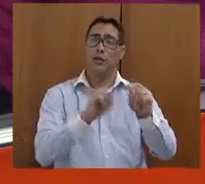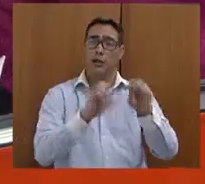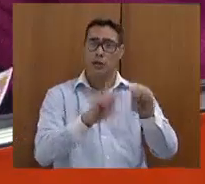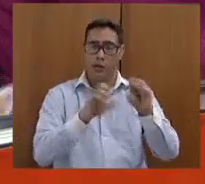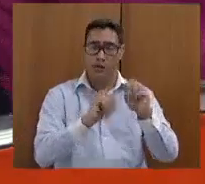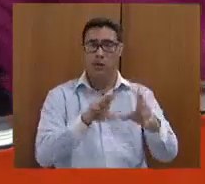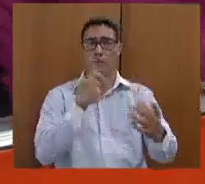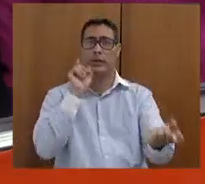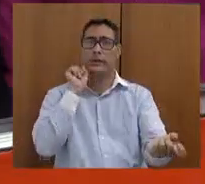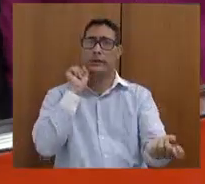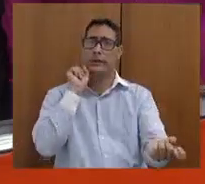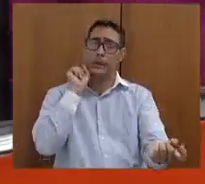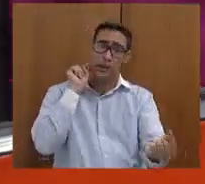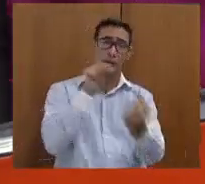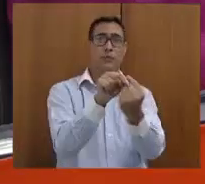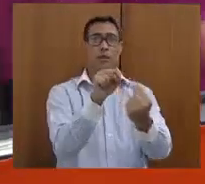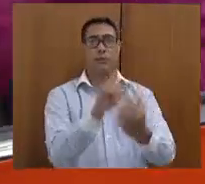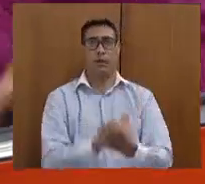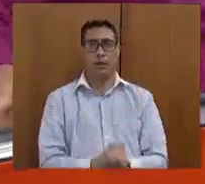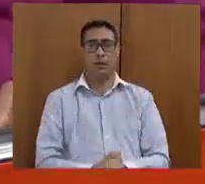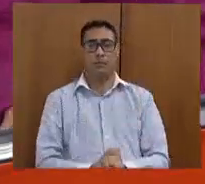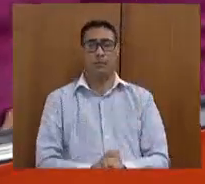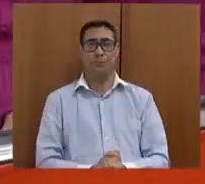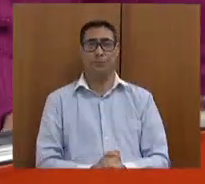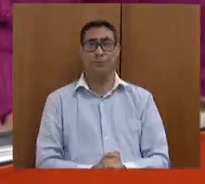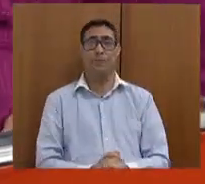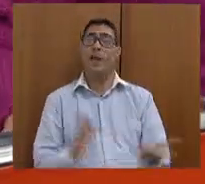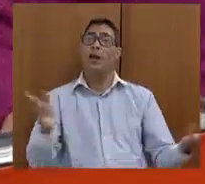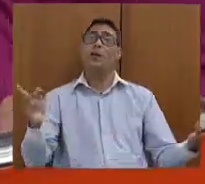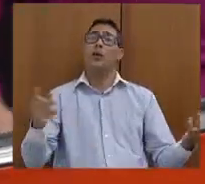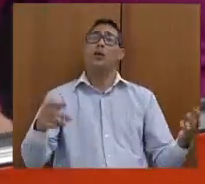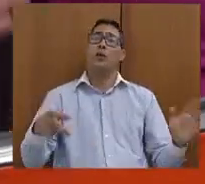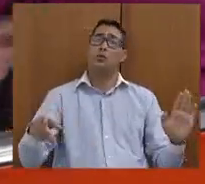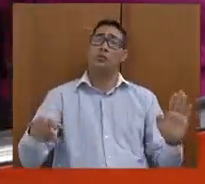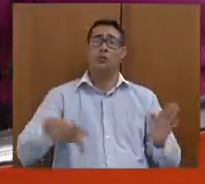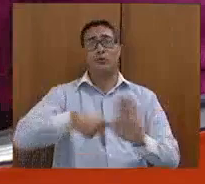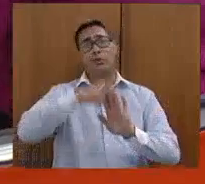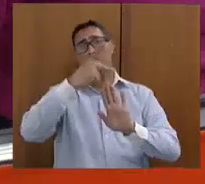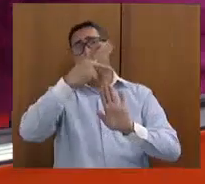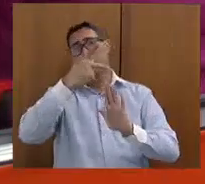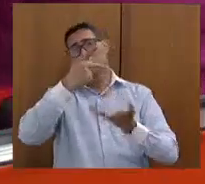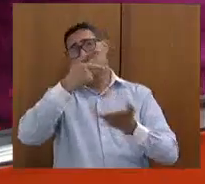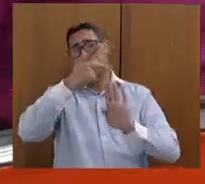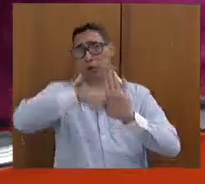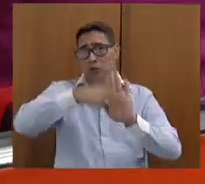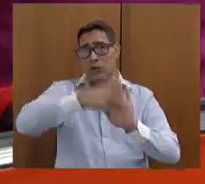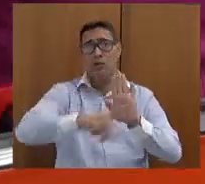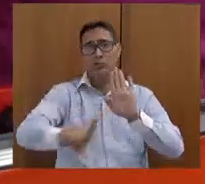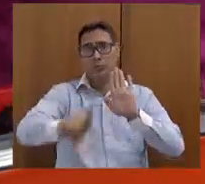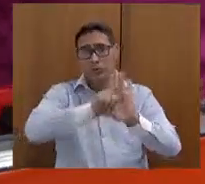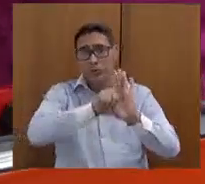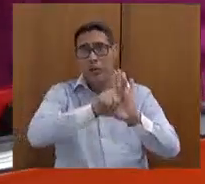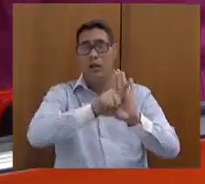sendo feitas quanto ao projeto de leis aos projetos de leis que aqui estão sendo discutidos